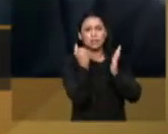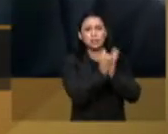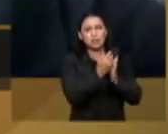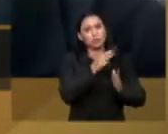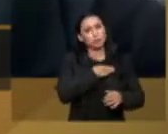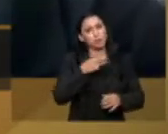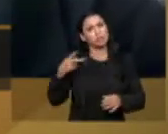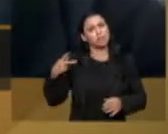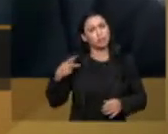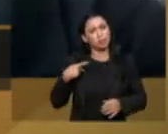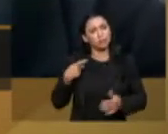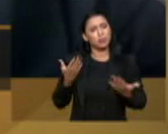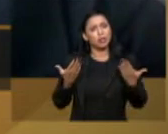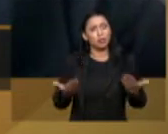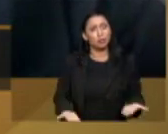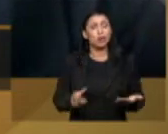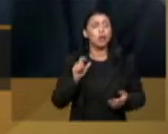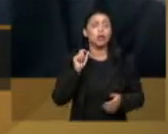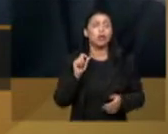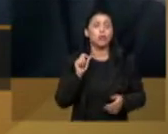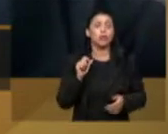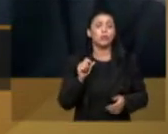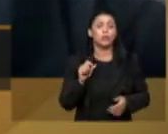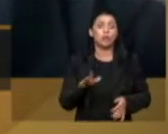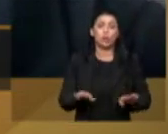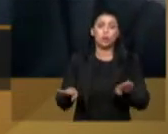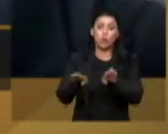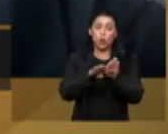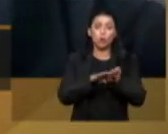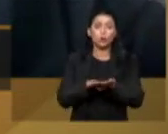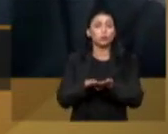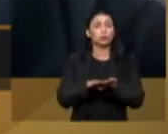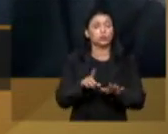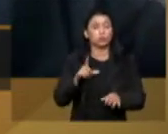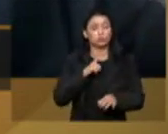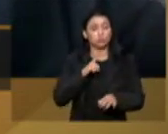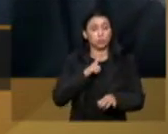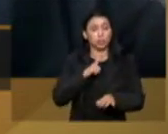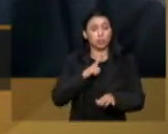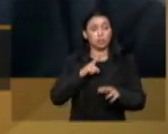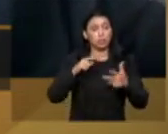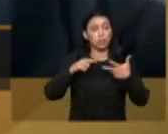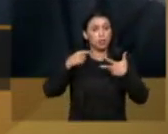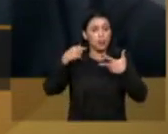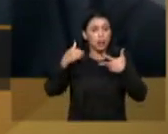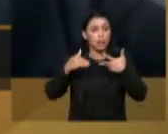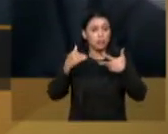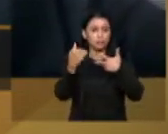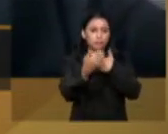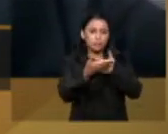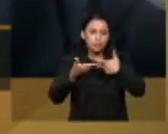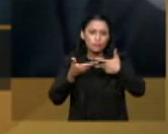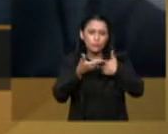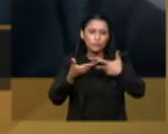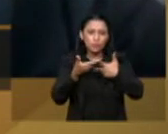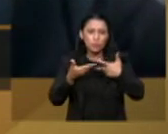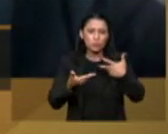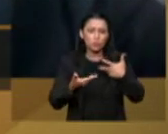é de uma ortodoxia na relação entre os poderes, a dizer,